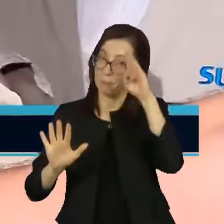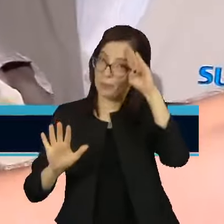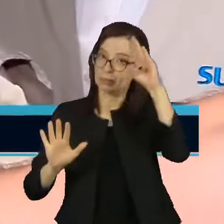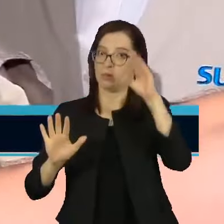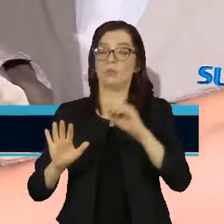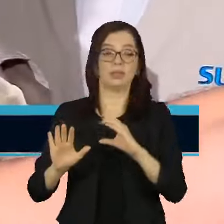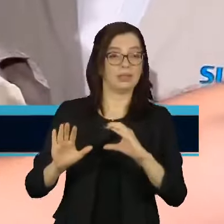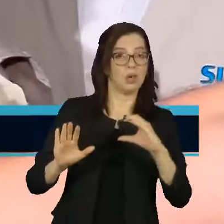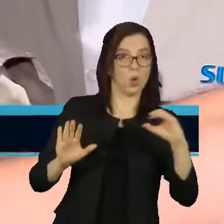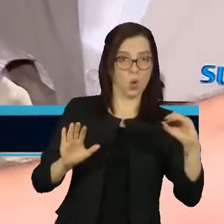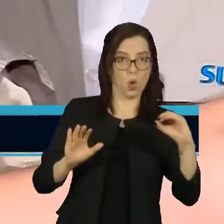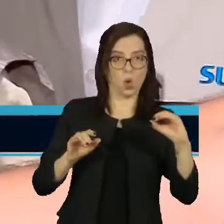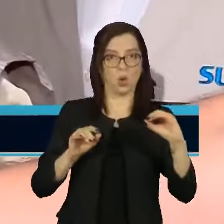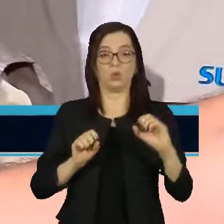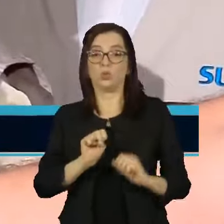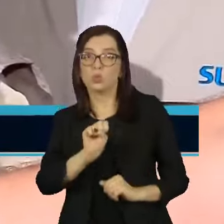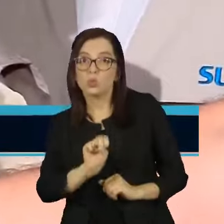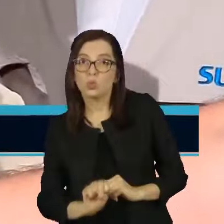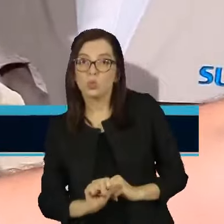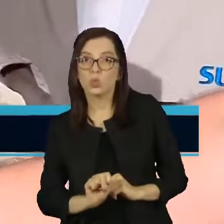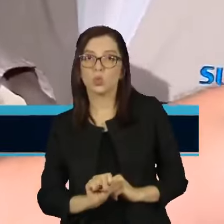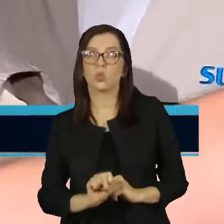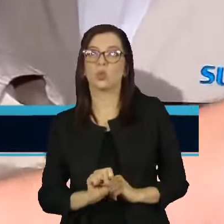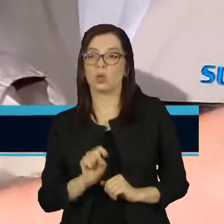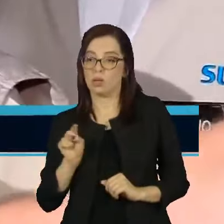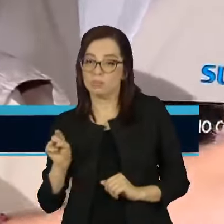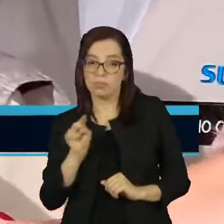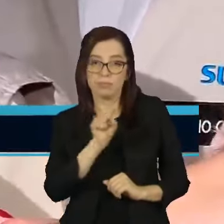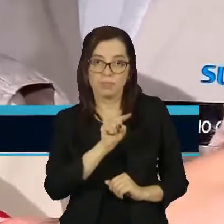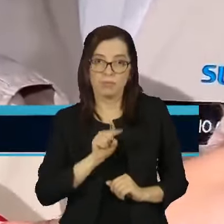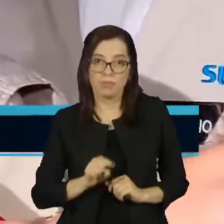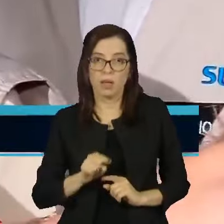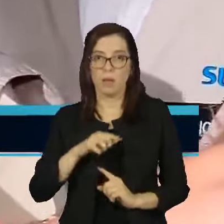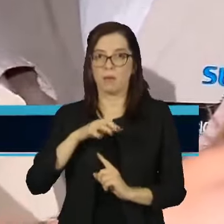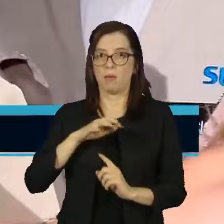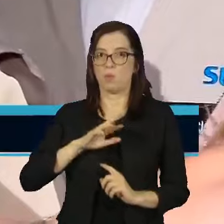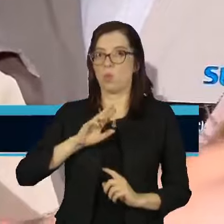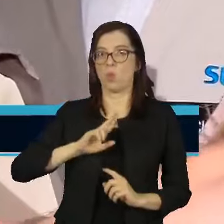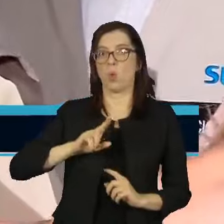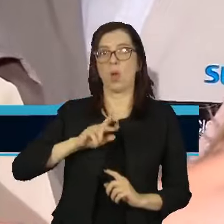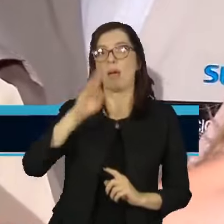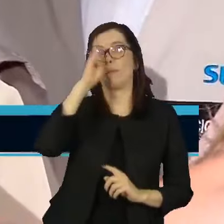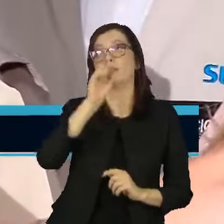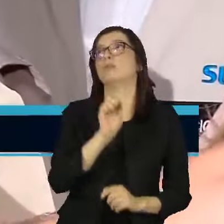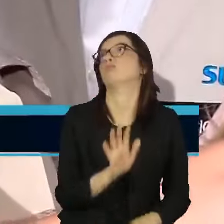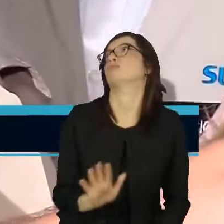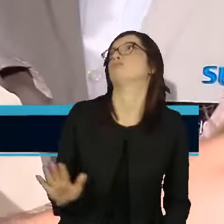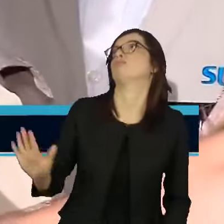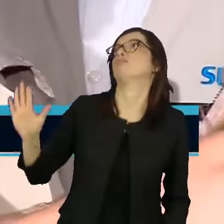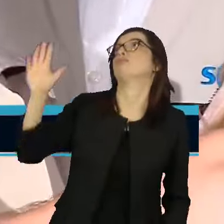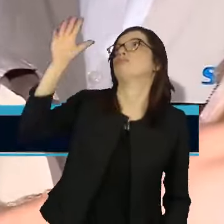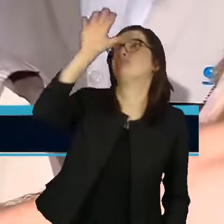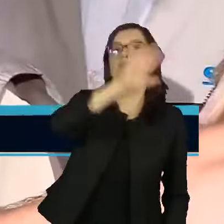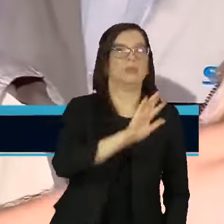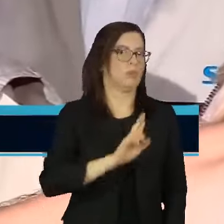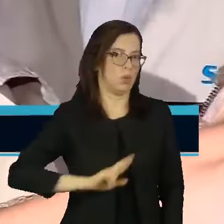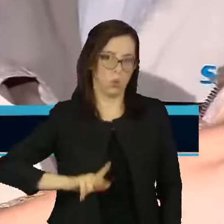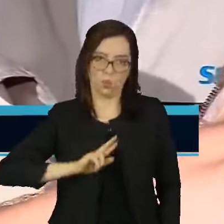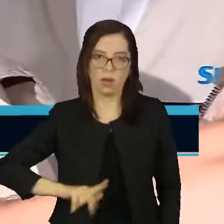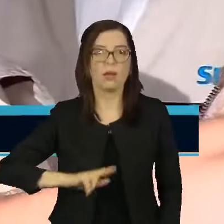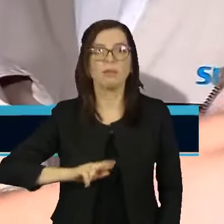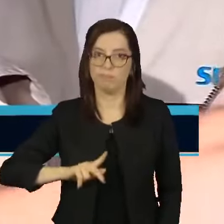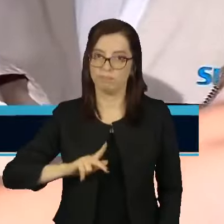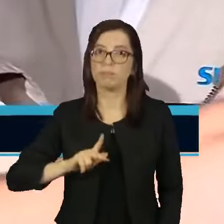do Paraná. Então, isso não caracteriza um quadro de emergência nacional, não caracteriza